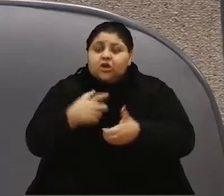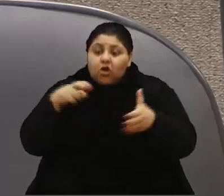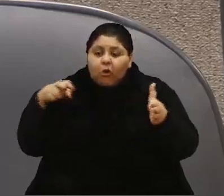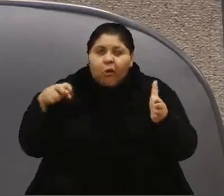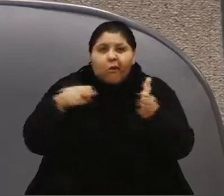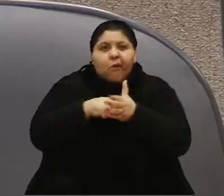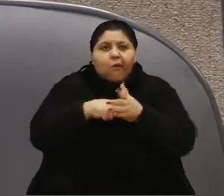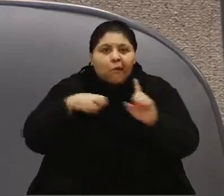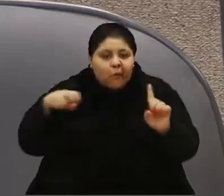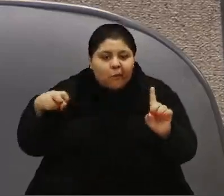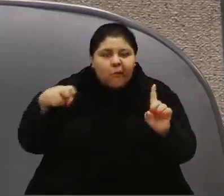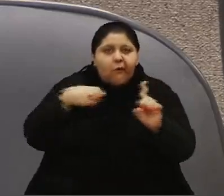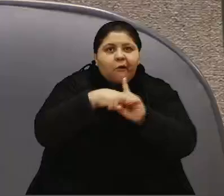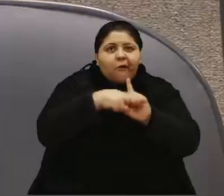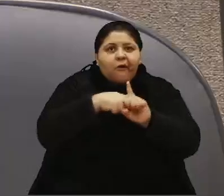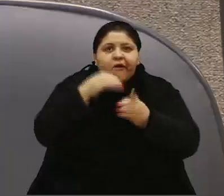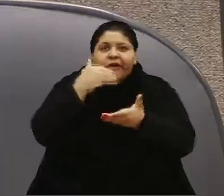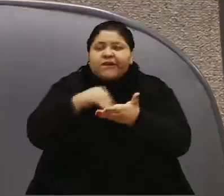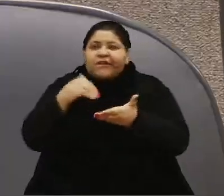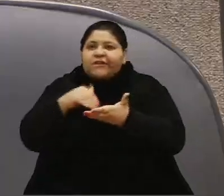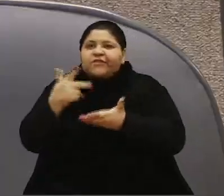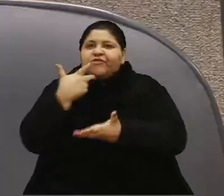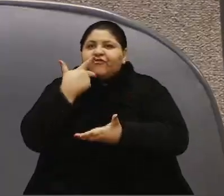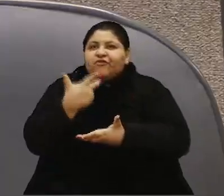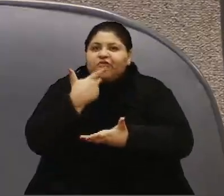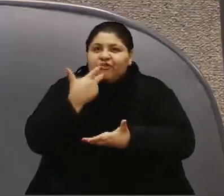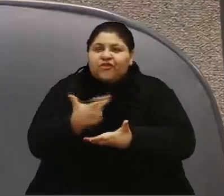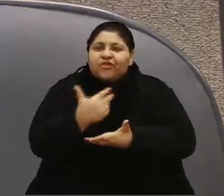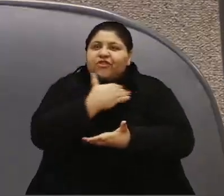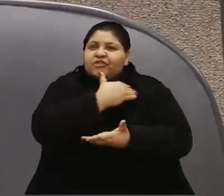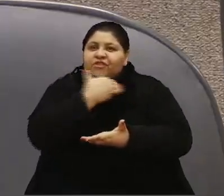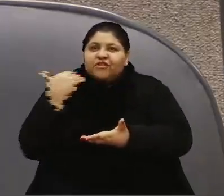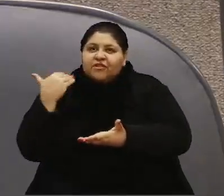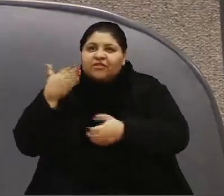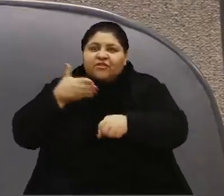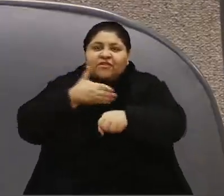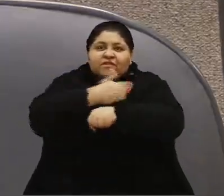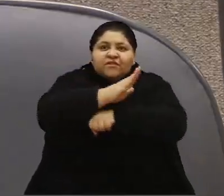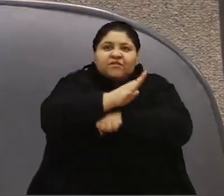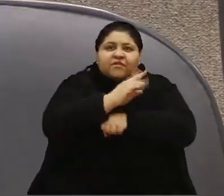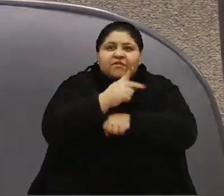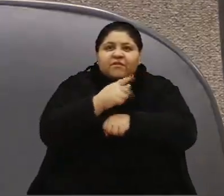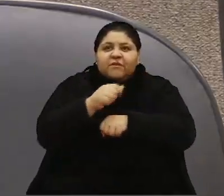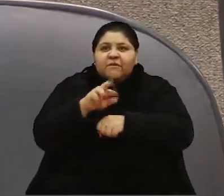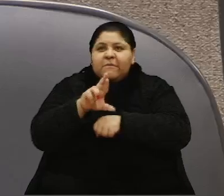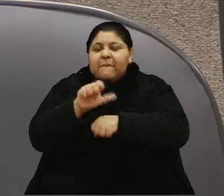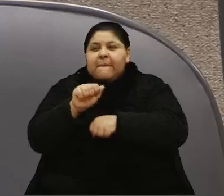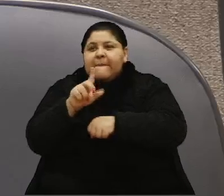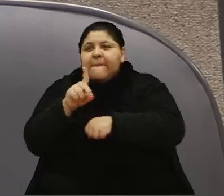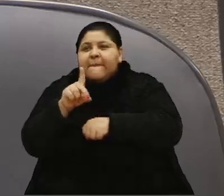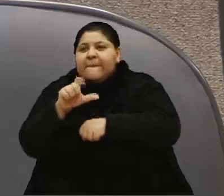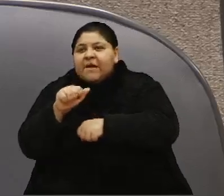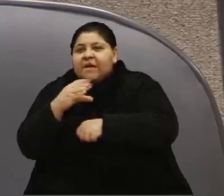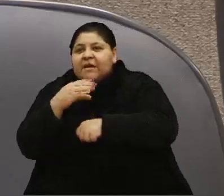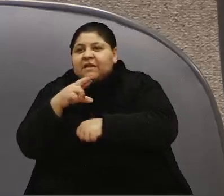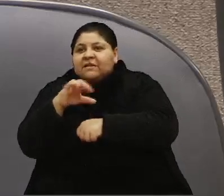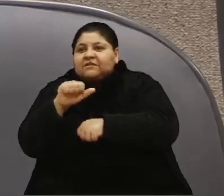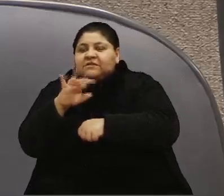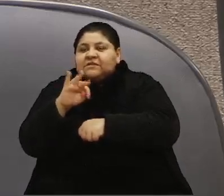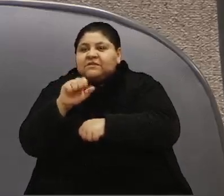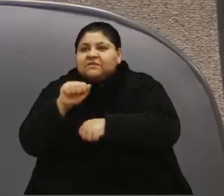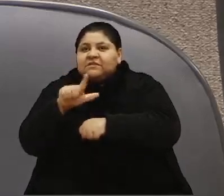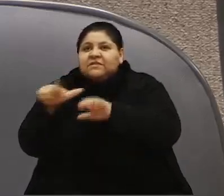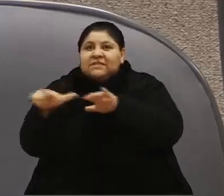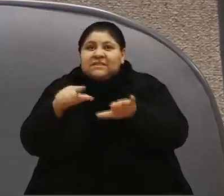atropelamentos, mas o secretário não falou absolutamente nada sobre a morte na entrada da Parada Cristal na semana passada, de um senhor